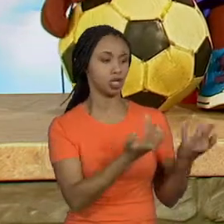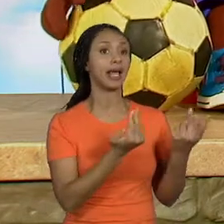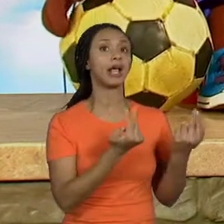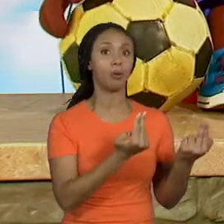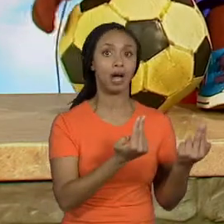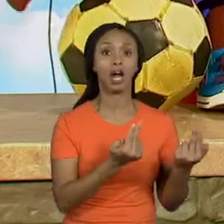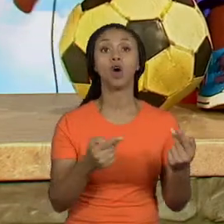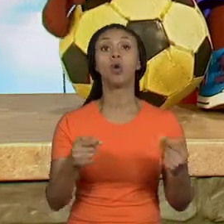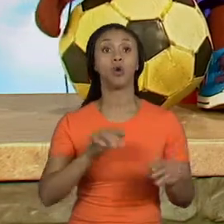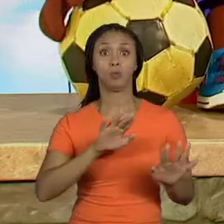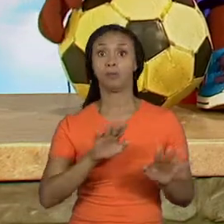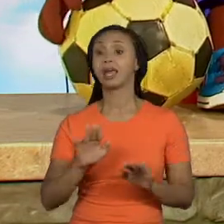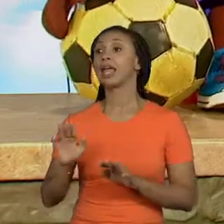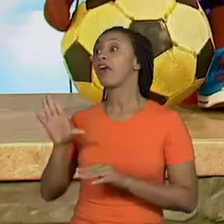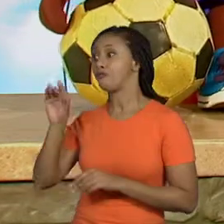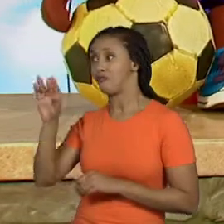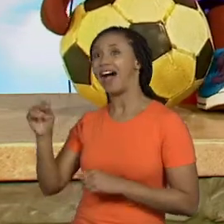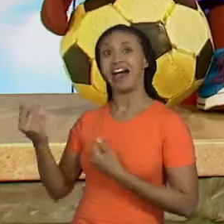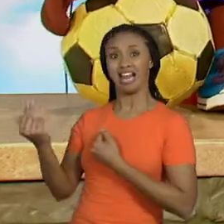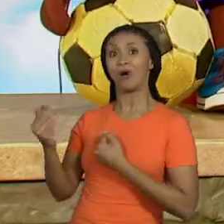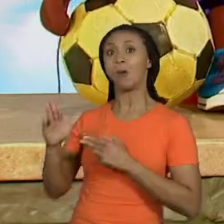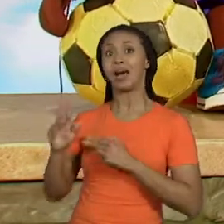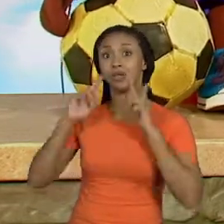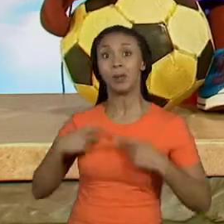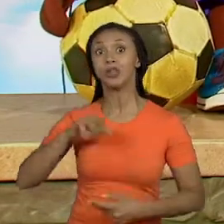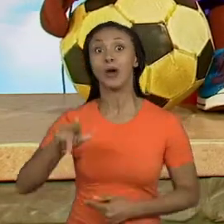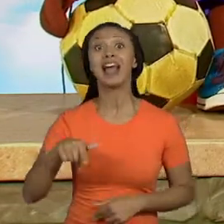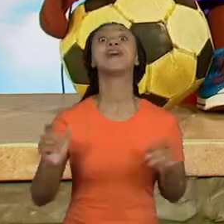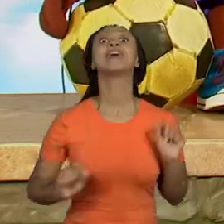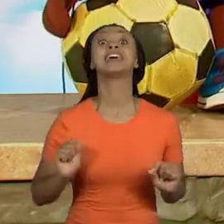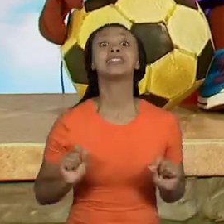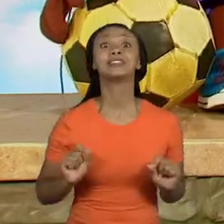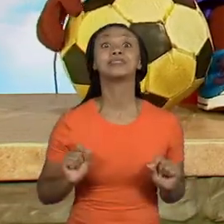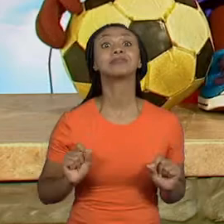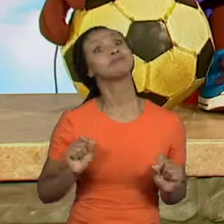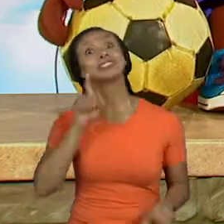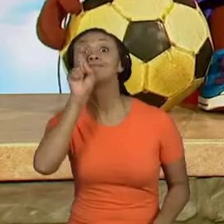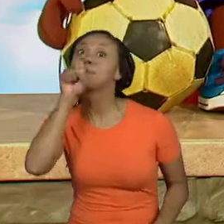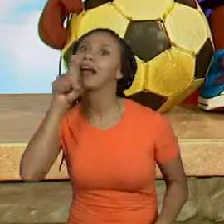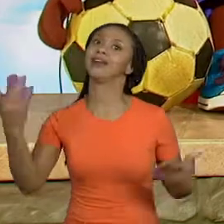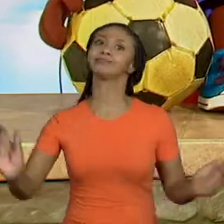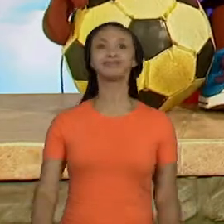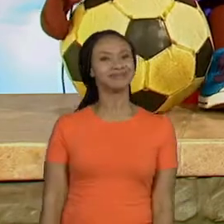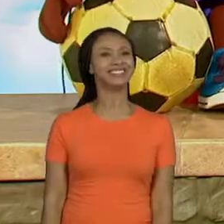mato e mato não é. Fala como gente e gente não é. O que é? É o papagaio.